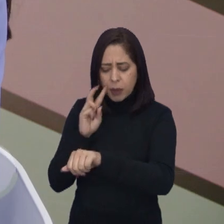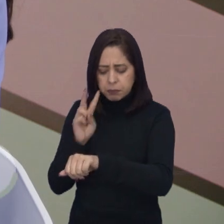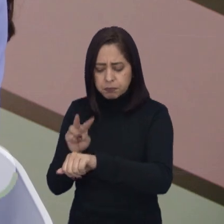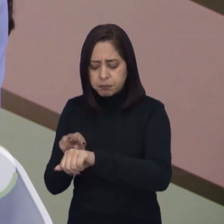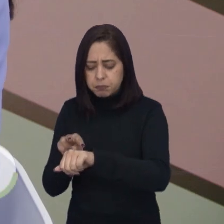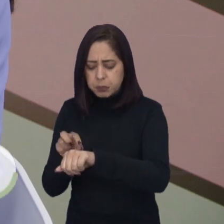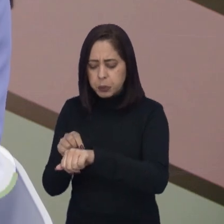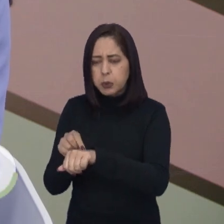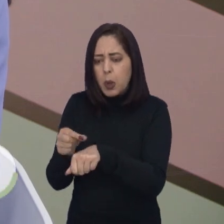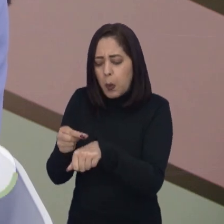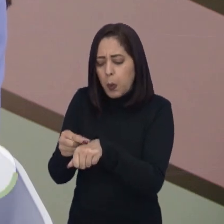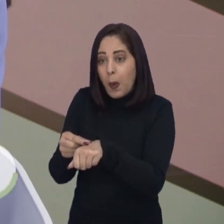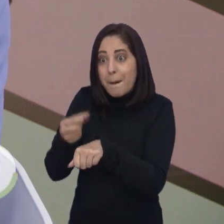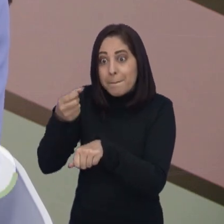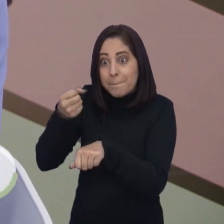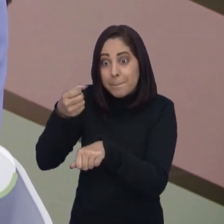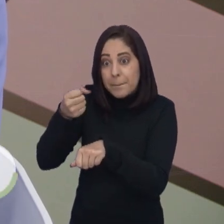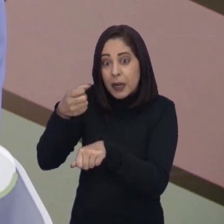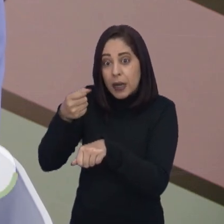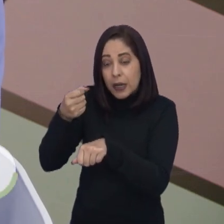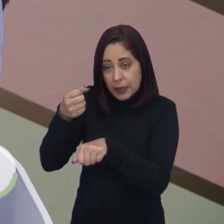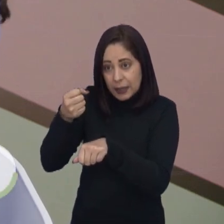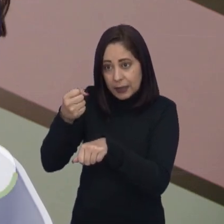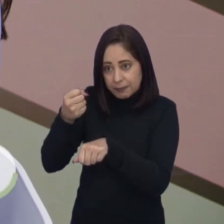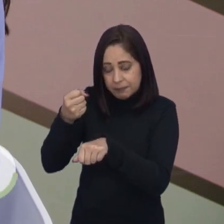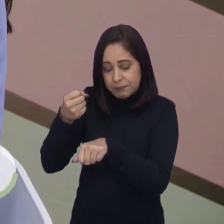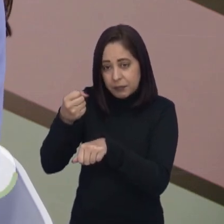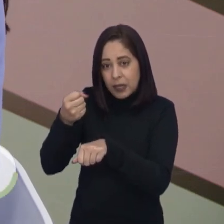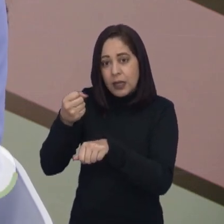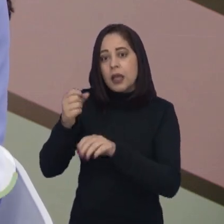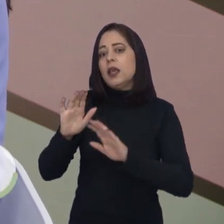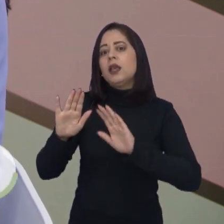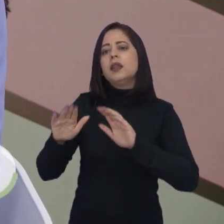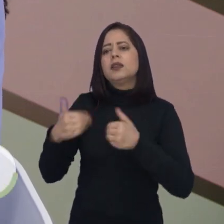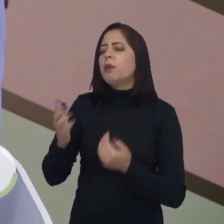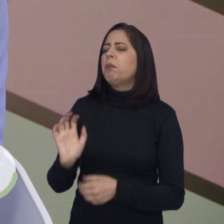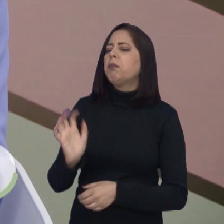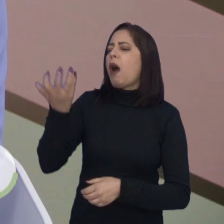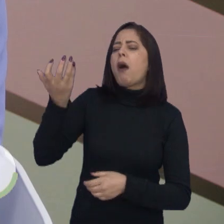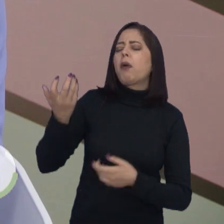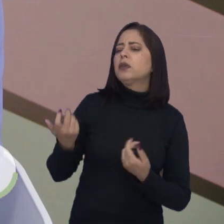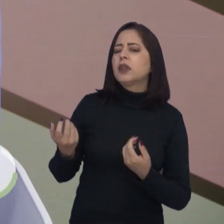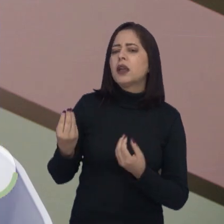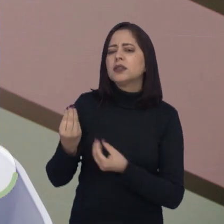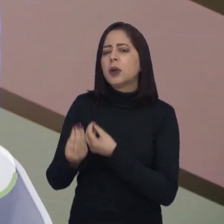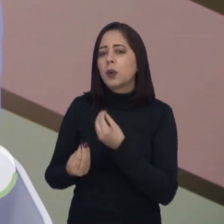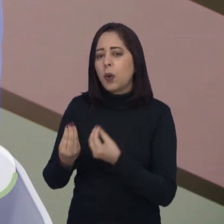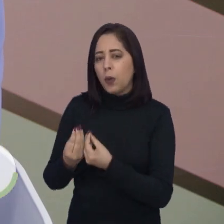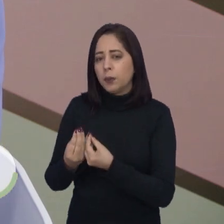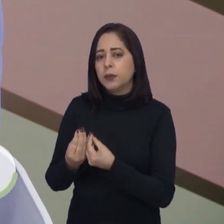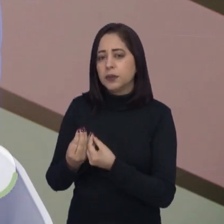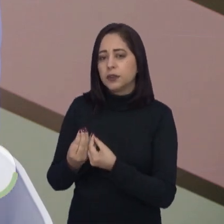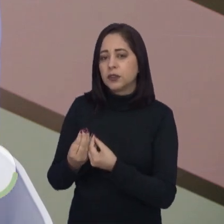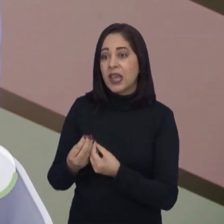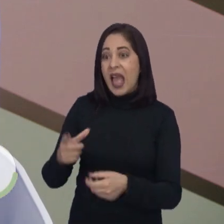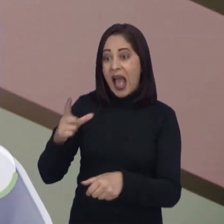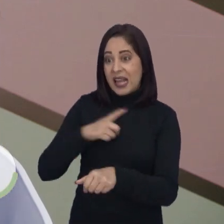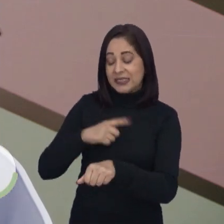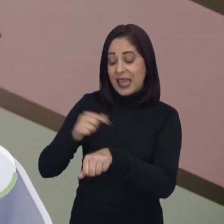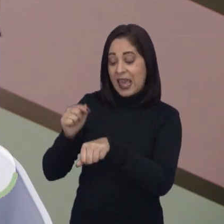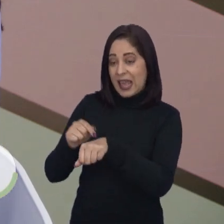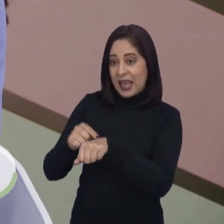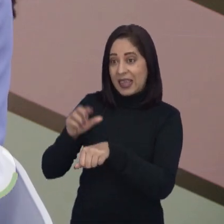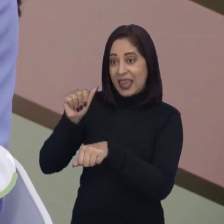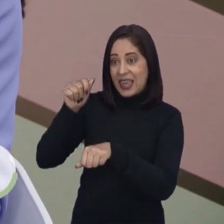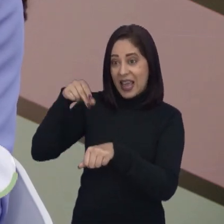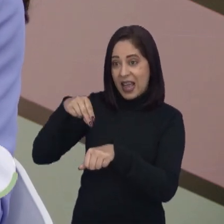que é uma mancha branca, totalmente branca. E como que isso acontece? É produzido alguns anticorpos